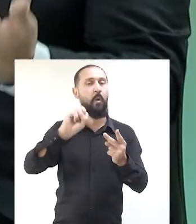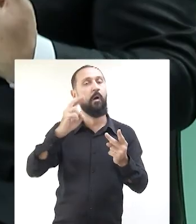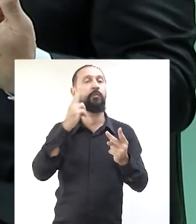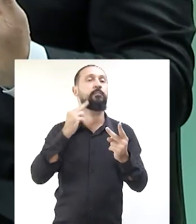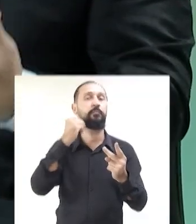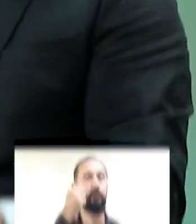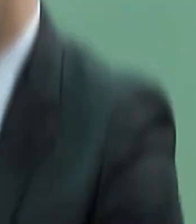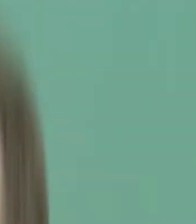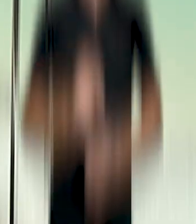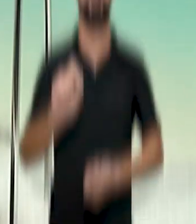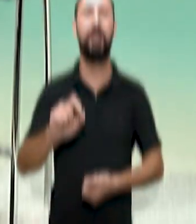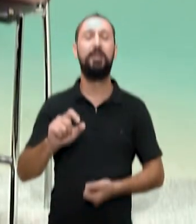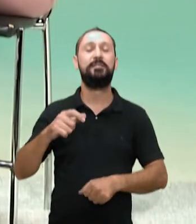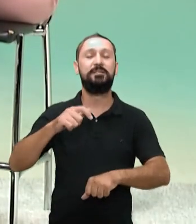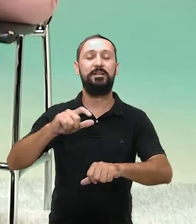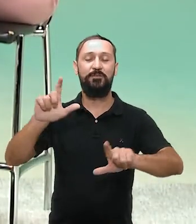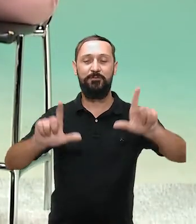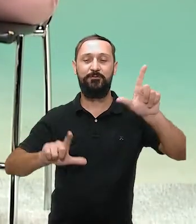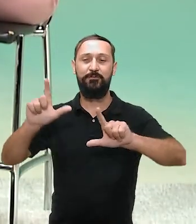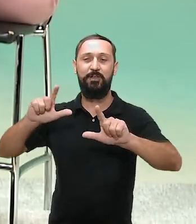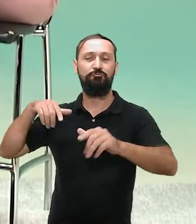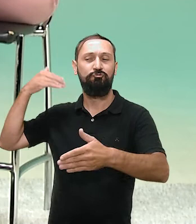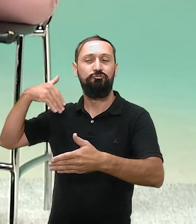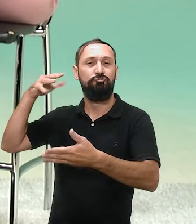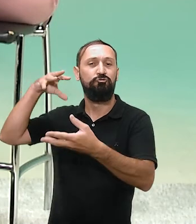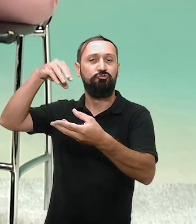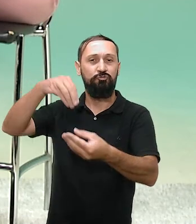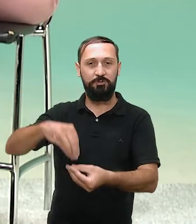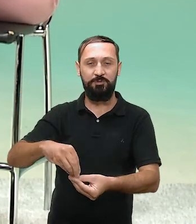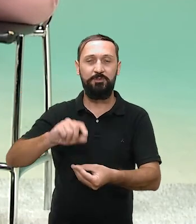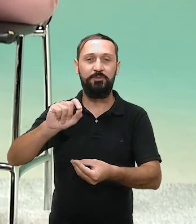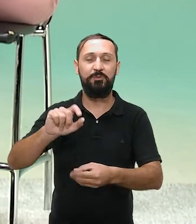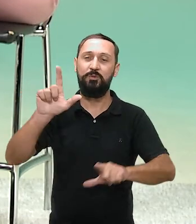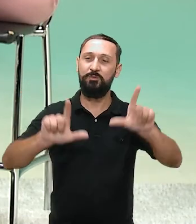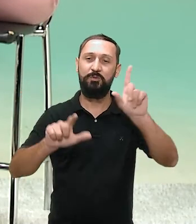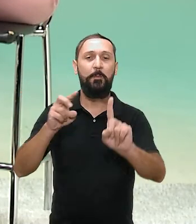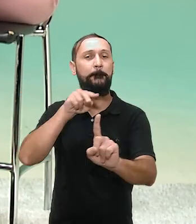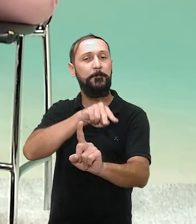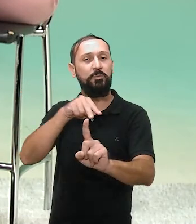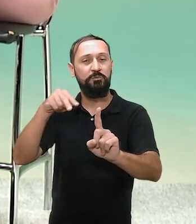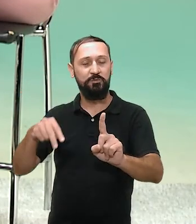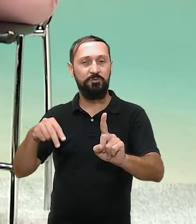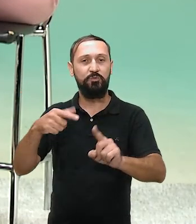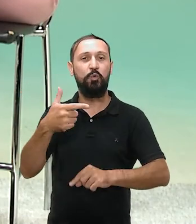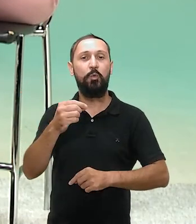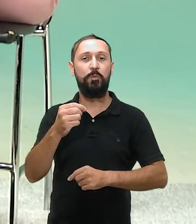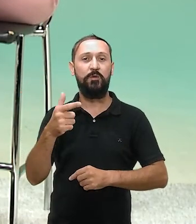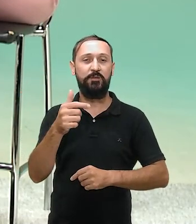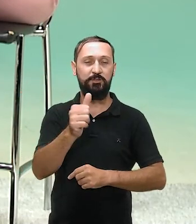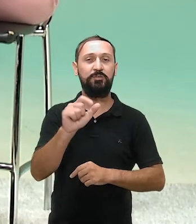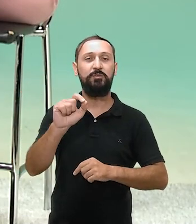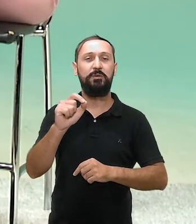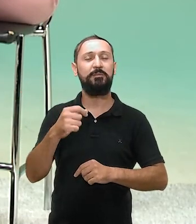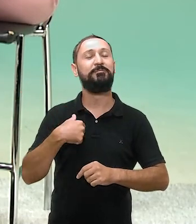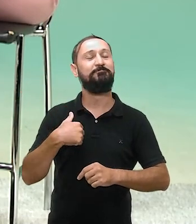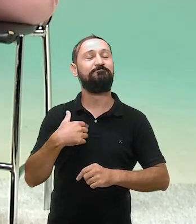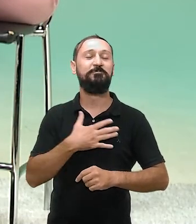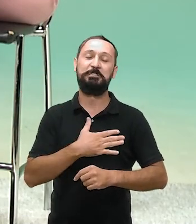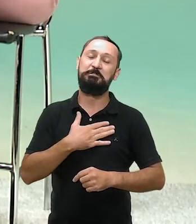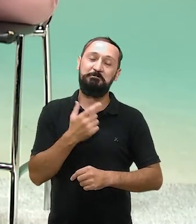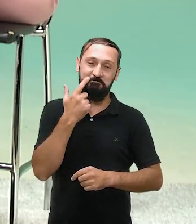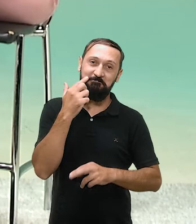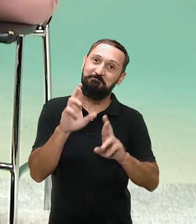ou se for do sexo feminino. Essa foi a nossa retrospectiva de 2021 aqui do Ponto de Vista. Espero que você tenha